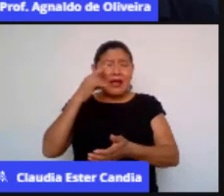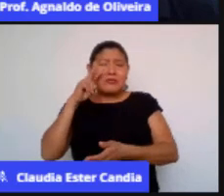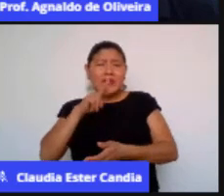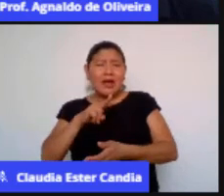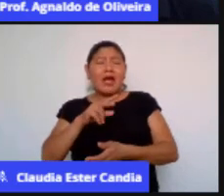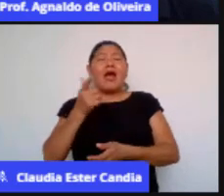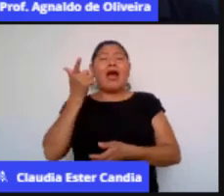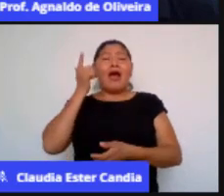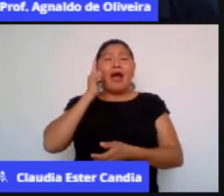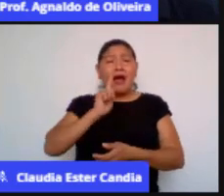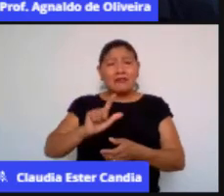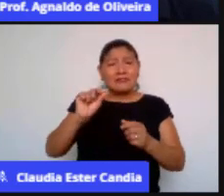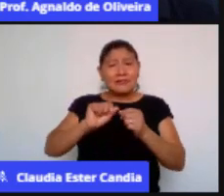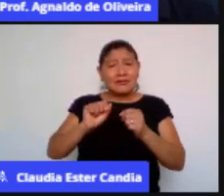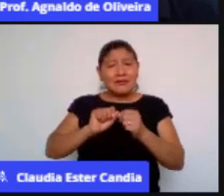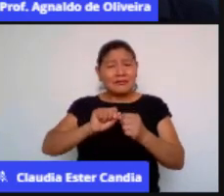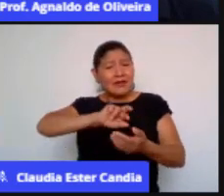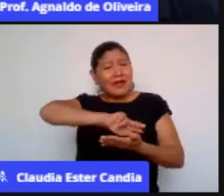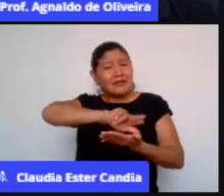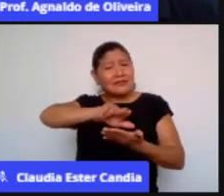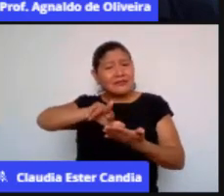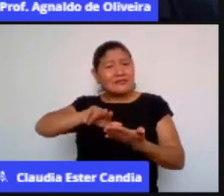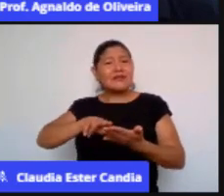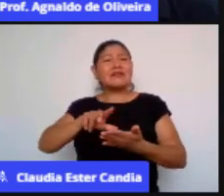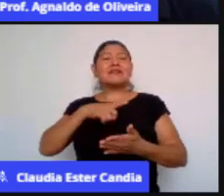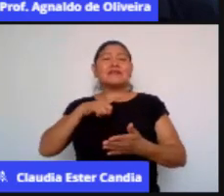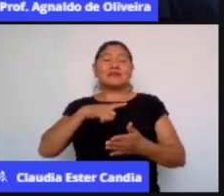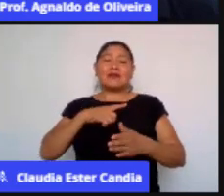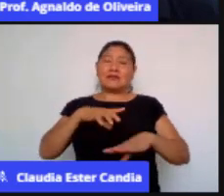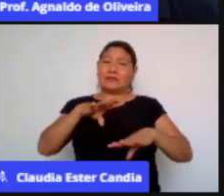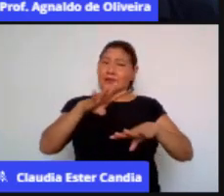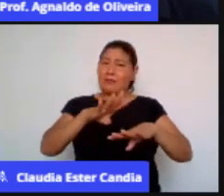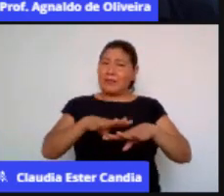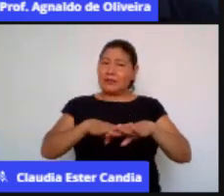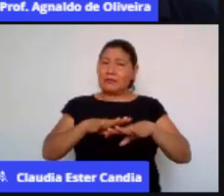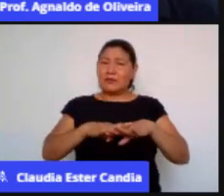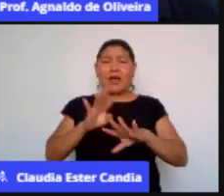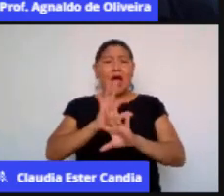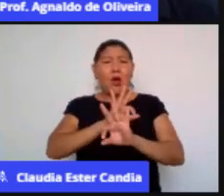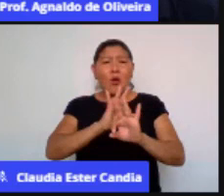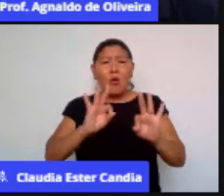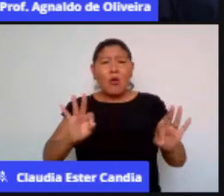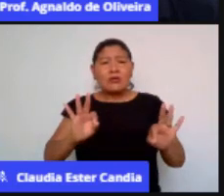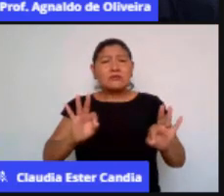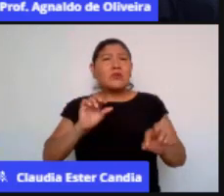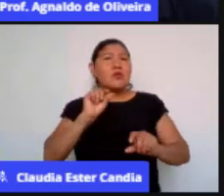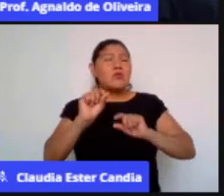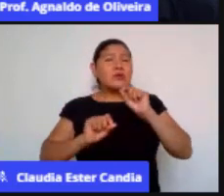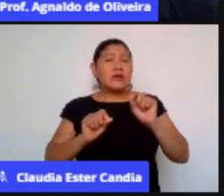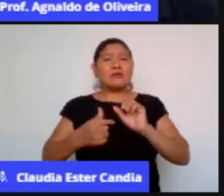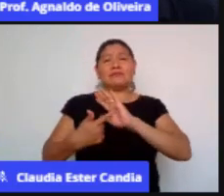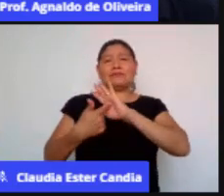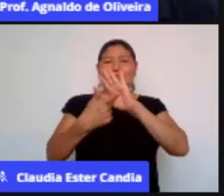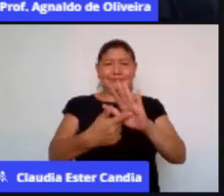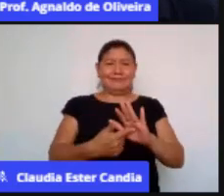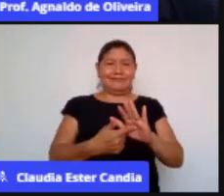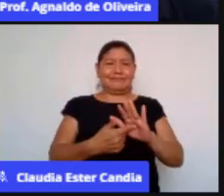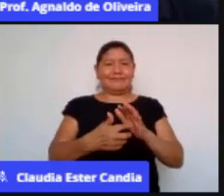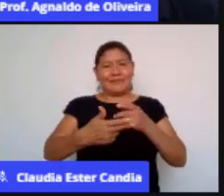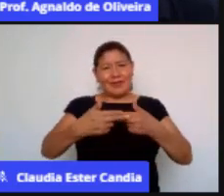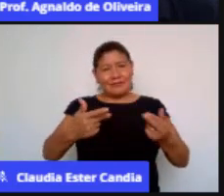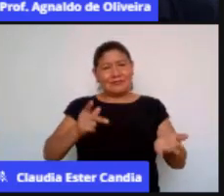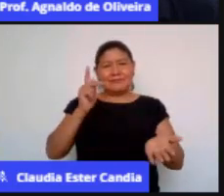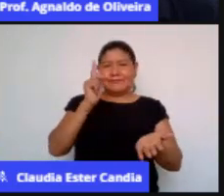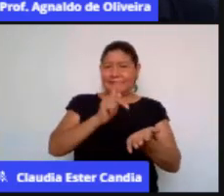né, ser diferentes um pouco, né? A ideia matemática, ela é ótima, né? Mas a gente pode problematizar e discutir com eles essa questão